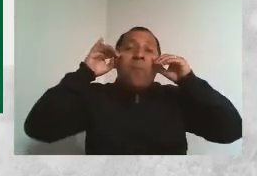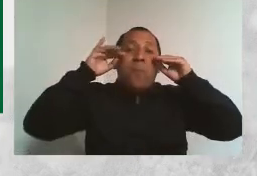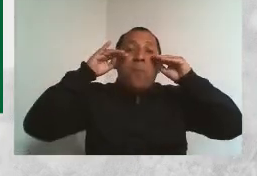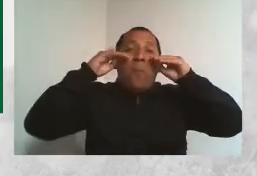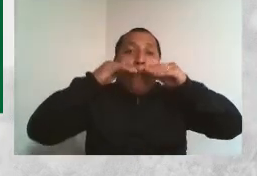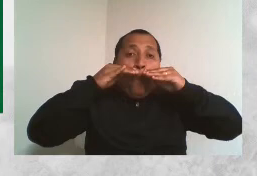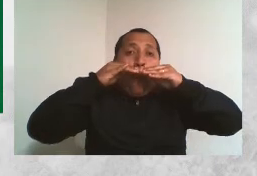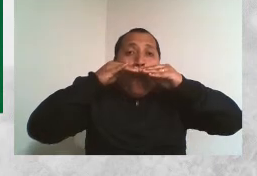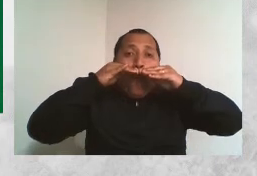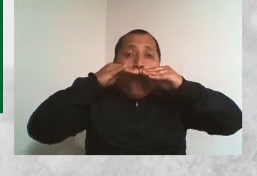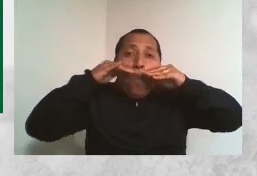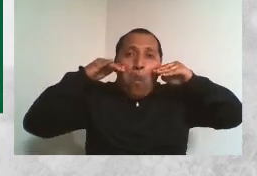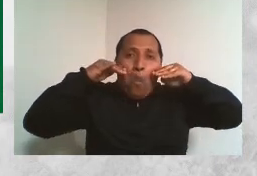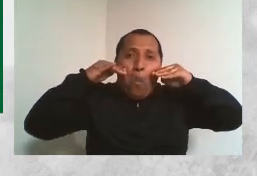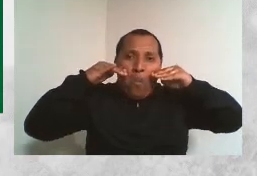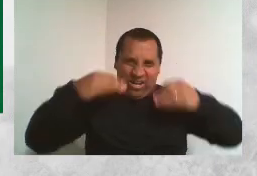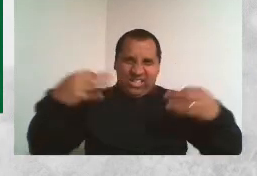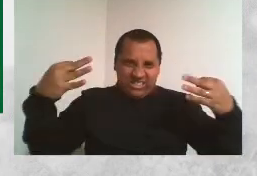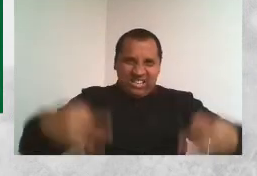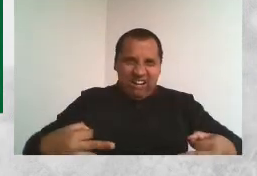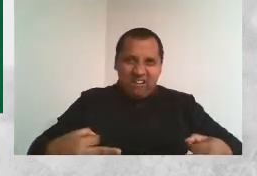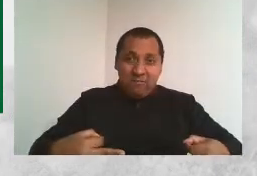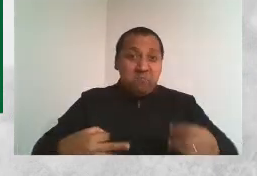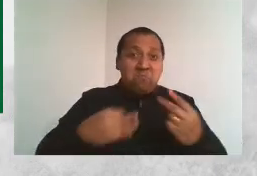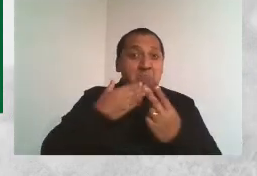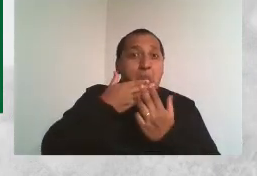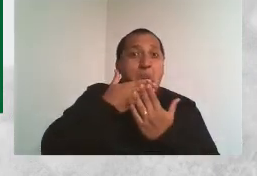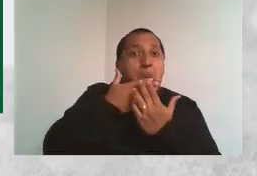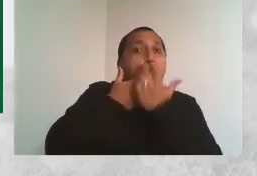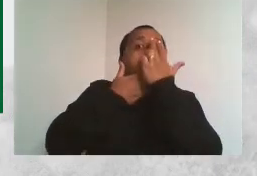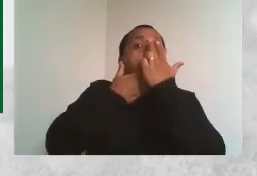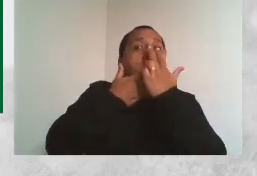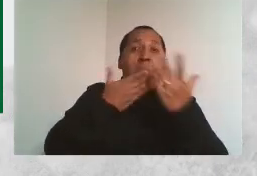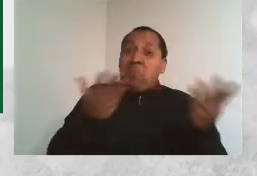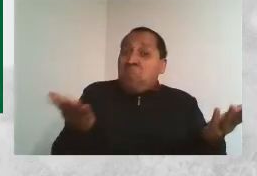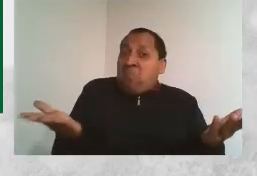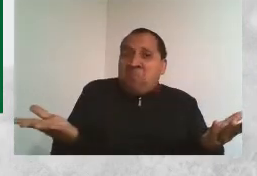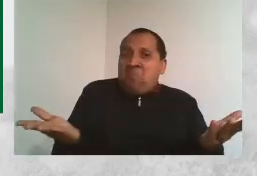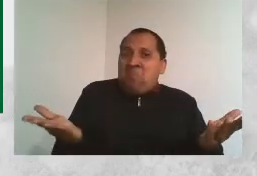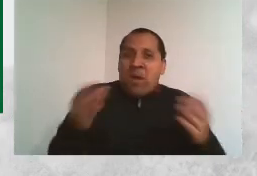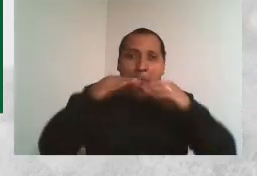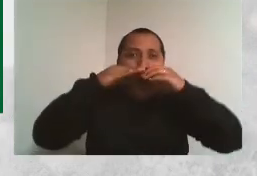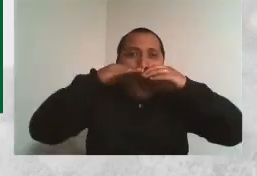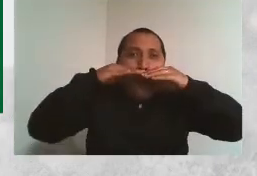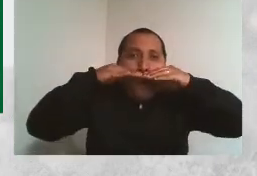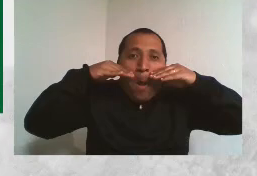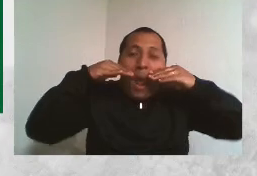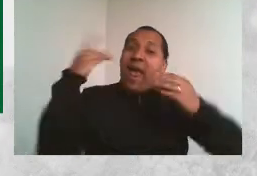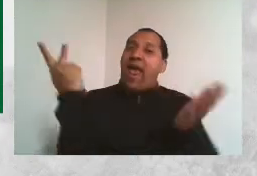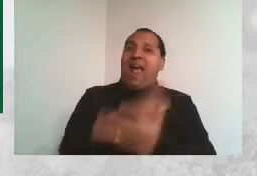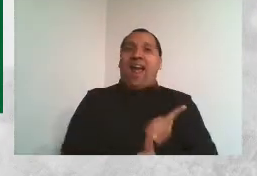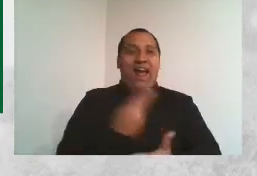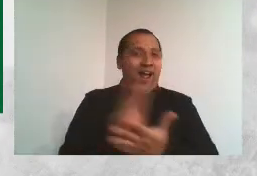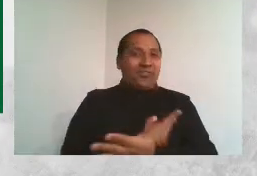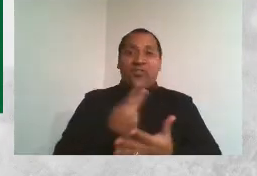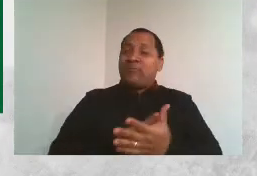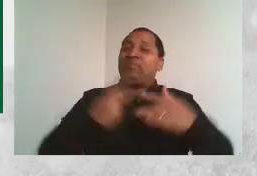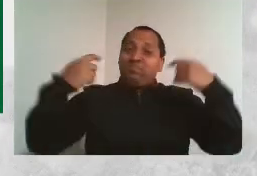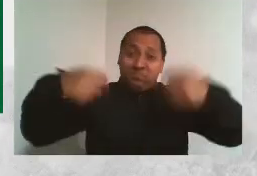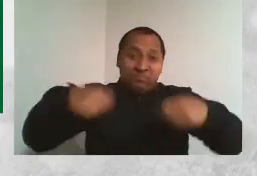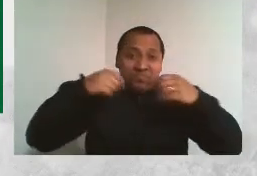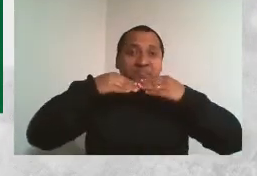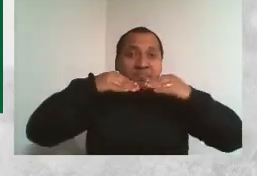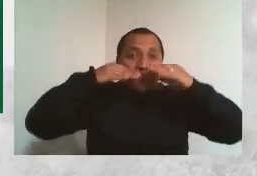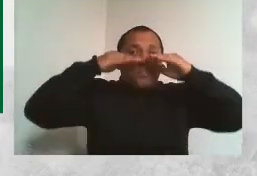estar entrando nas minhas vias nasais e pode ocorrer a contaminação. O próprio fato de eu ficar erguendo e